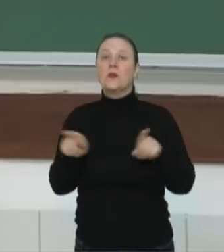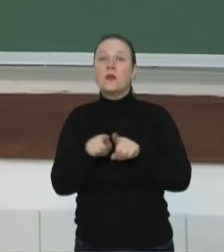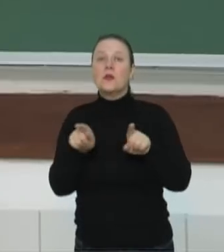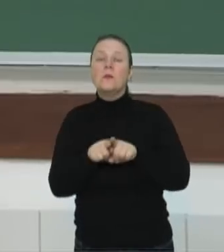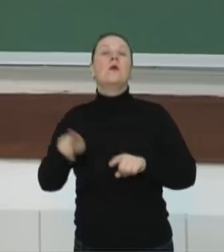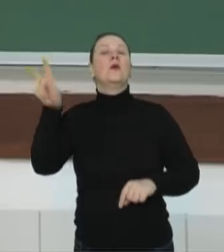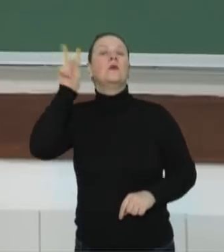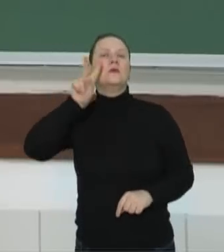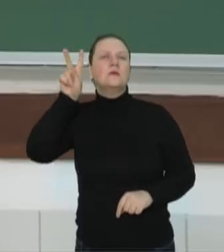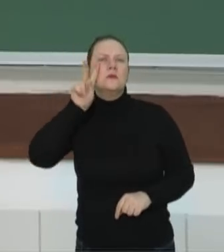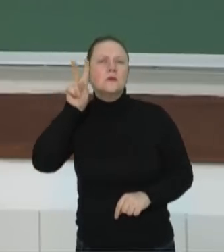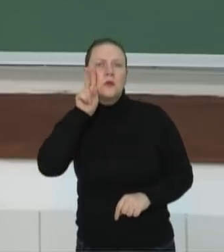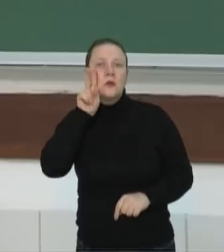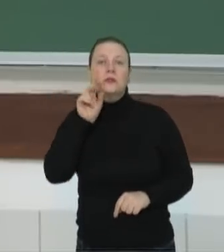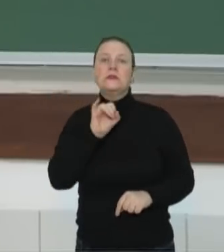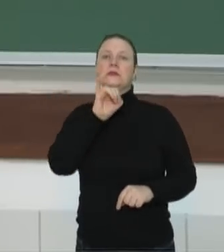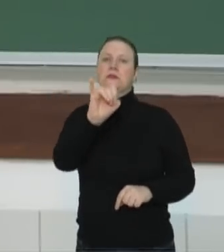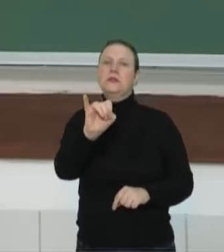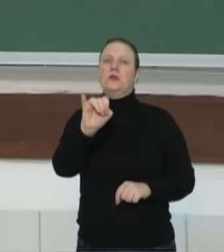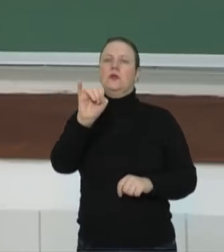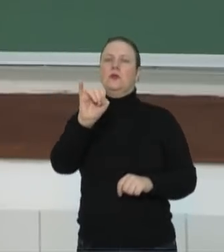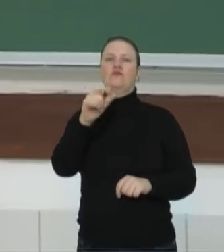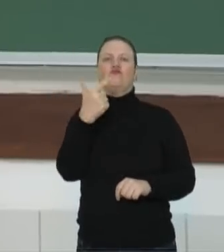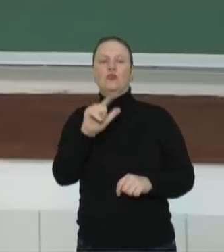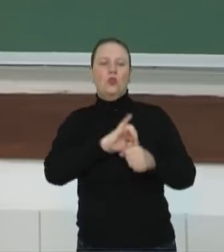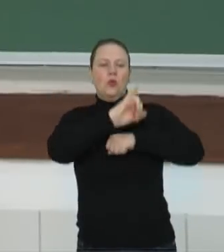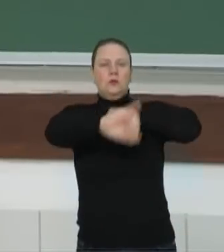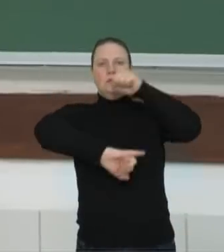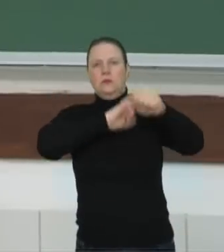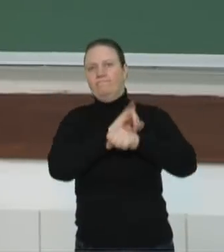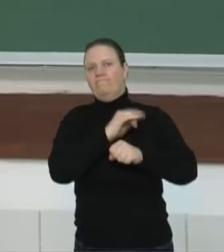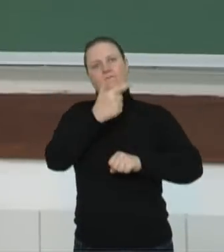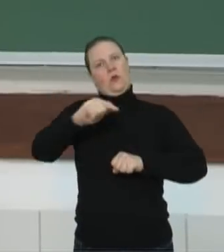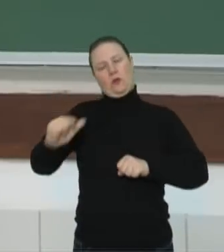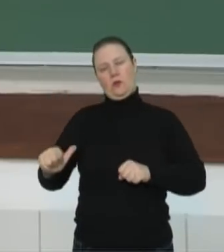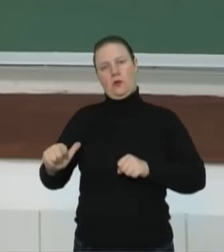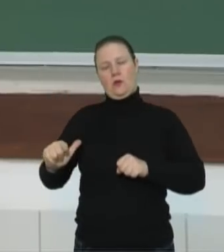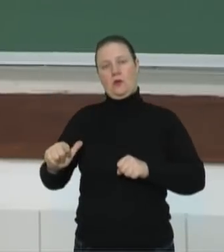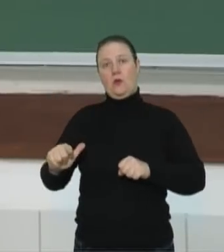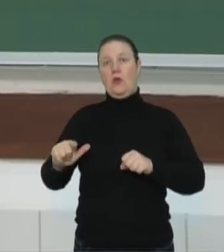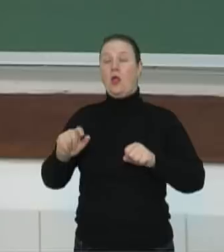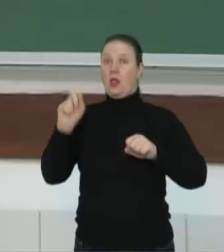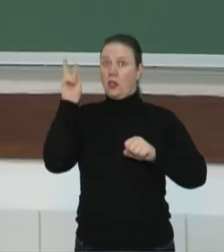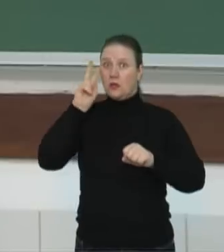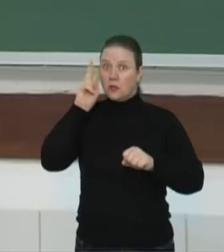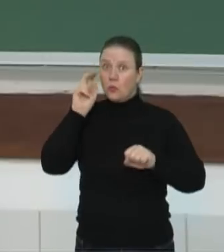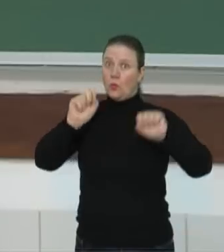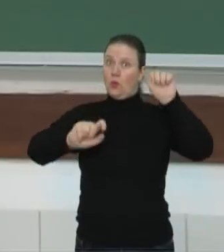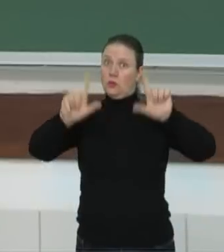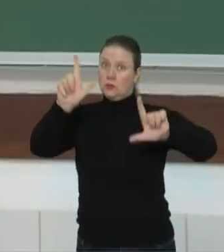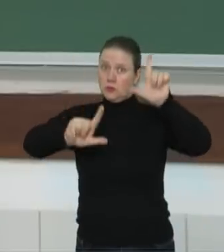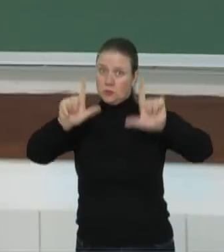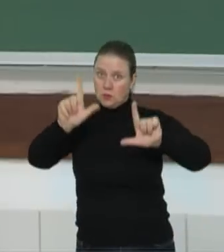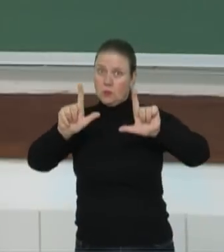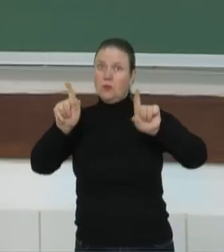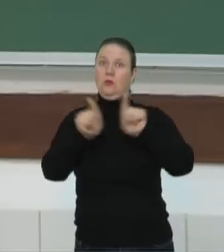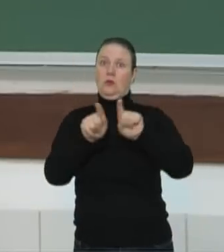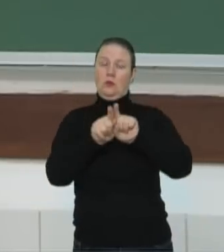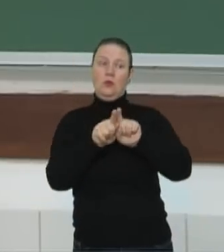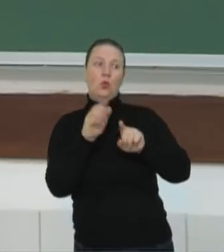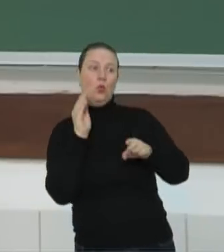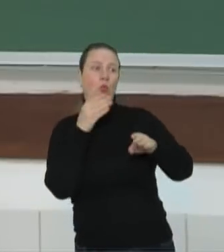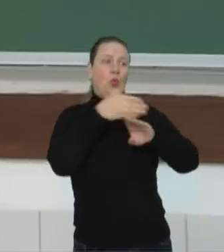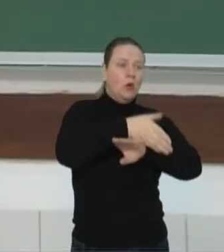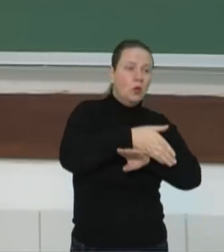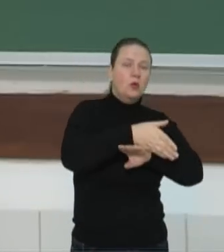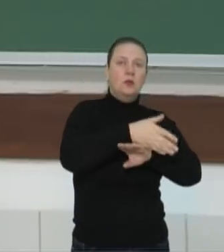lembrar vocês, se por um acaso você não tem acesso à internet, lembre de ligar na sua escola, verificar